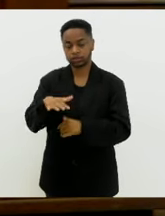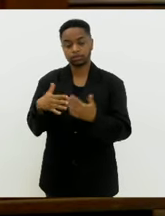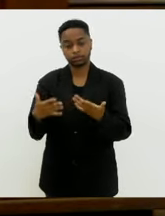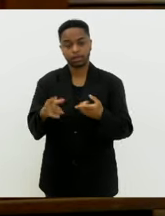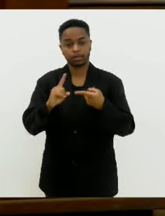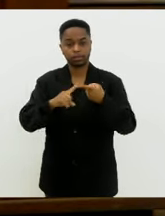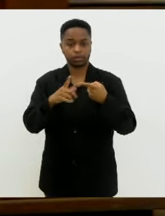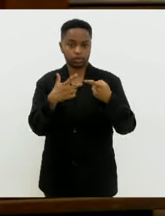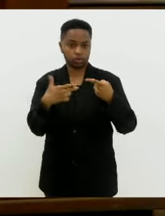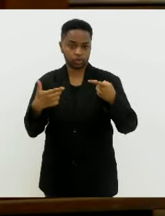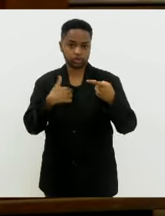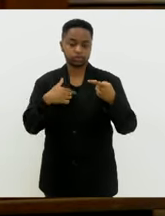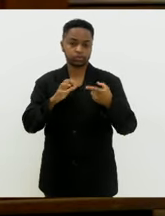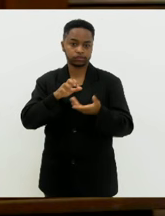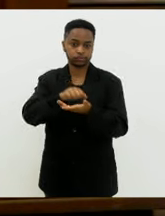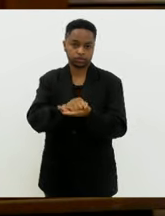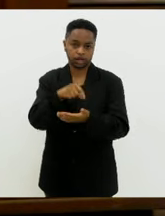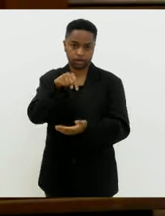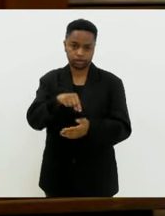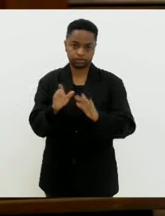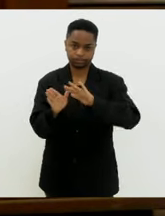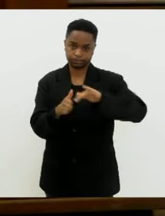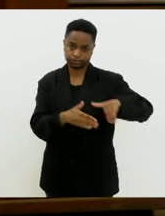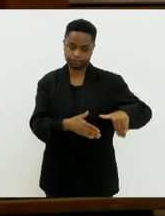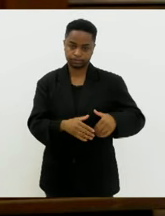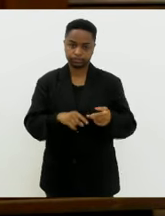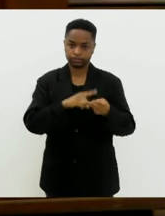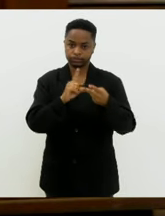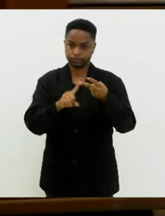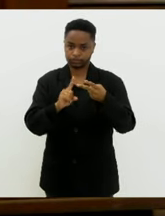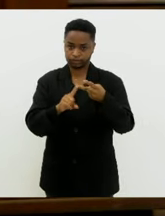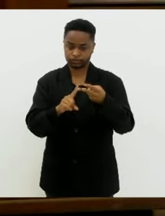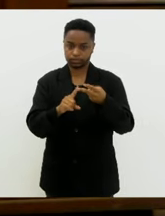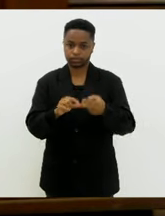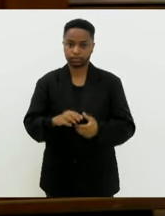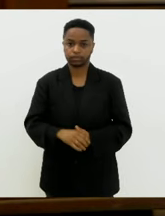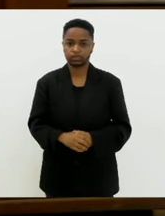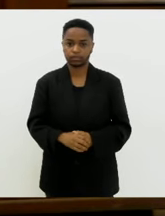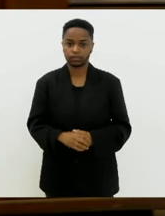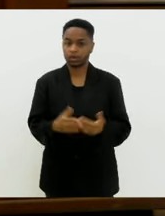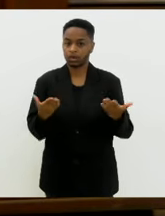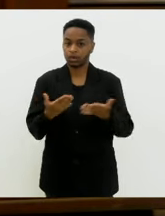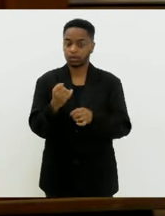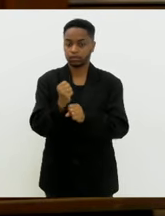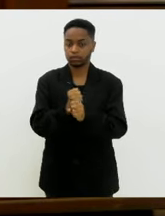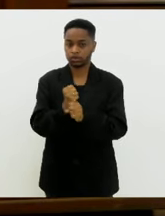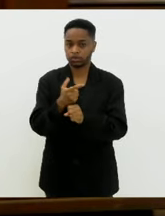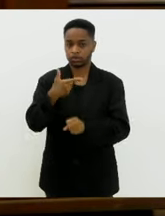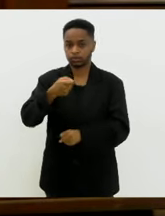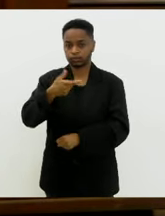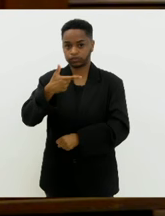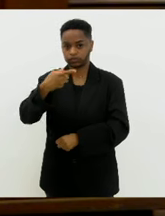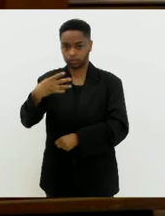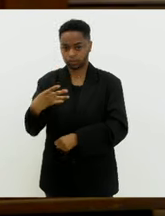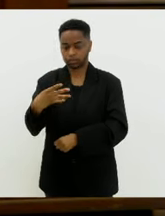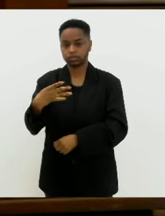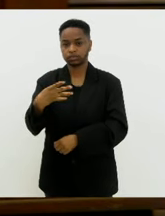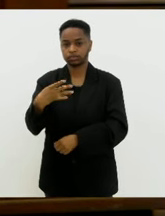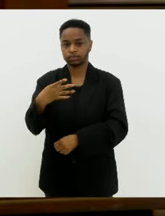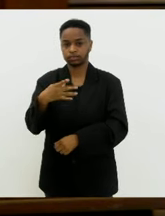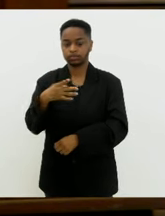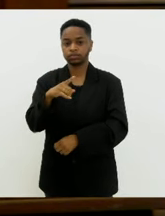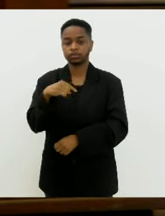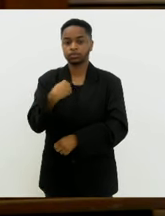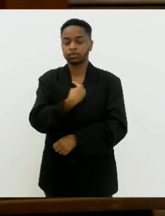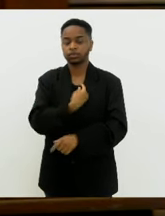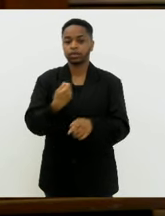aqui registrar. O segundo é que esse ano legislativo nós vamos ter que ter